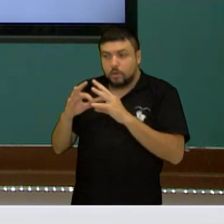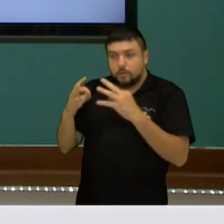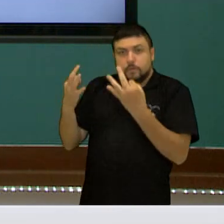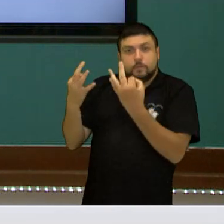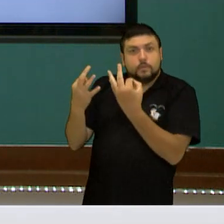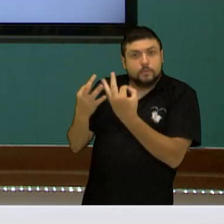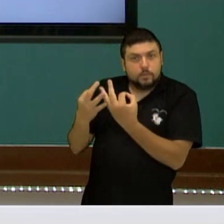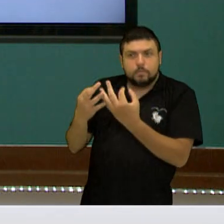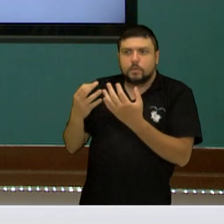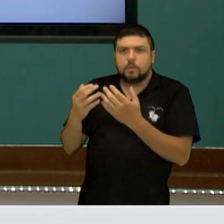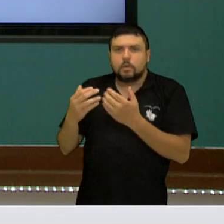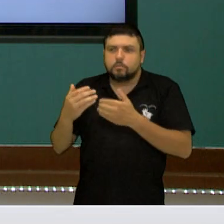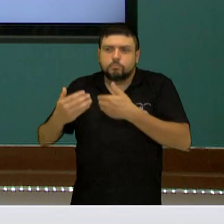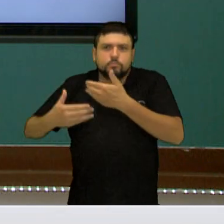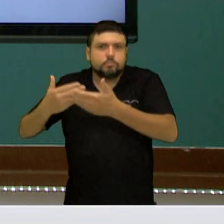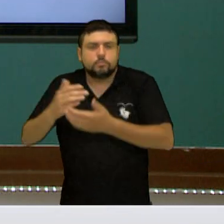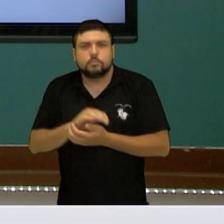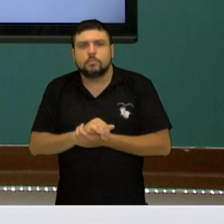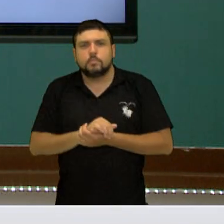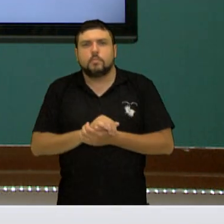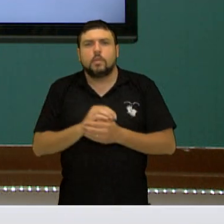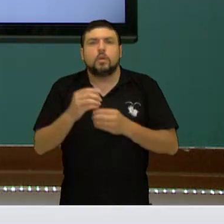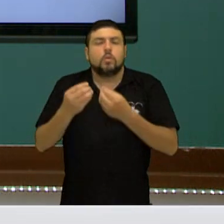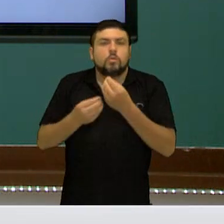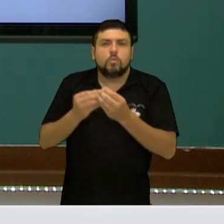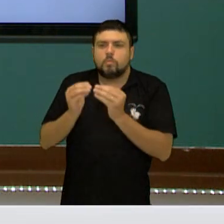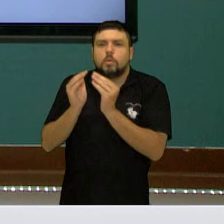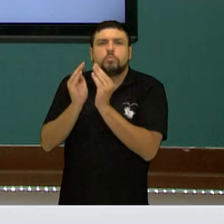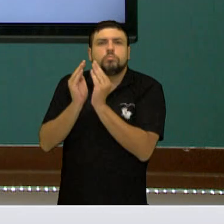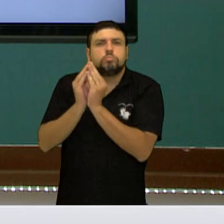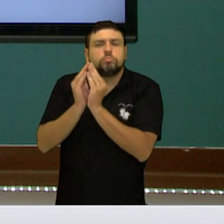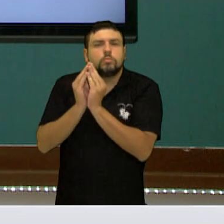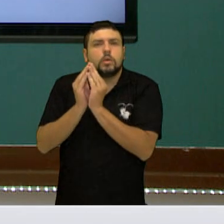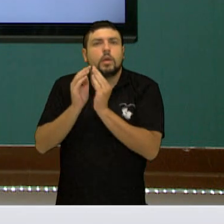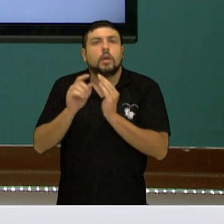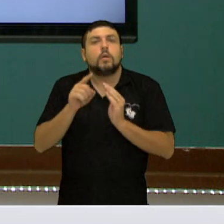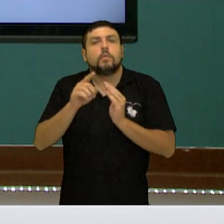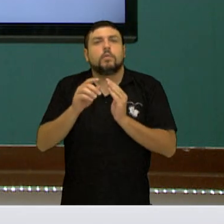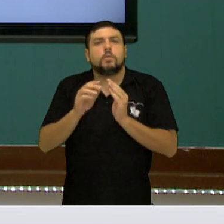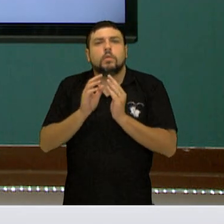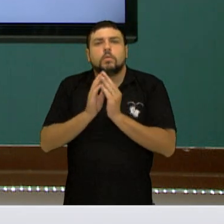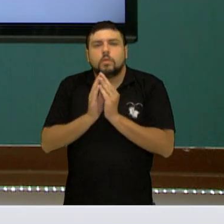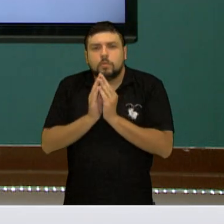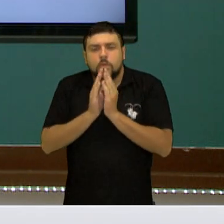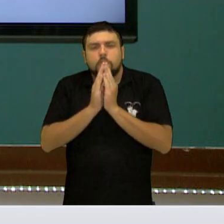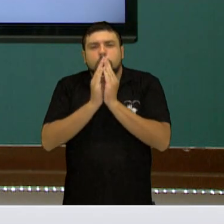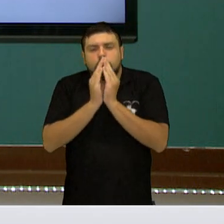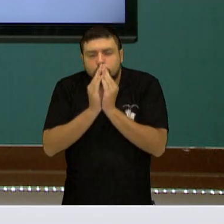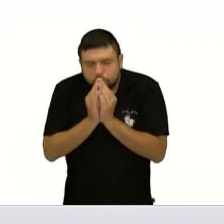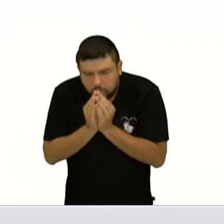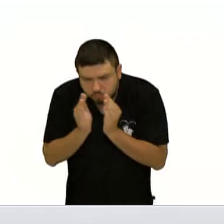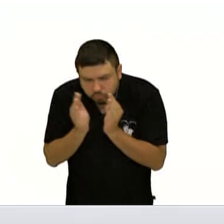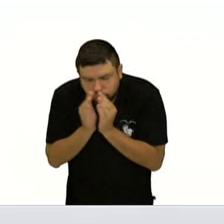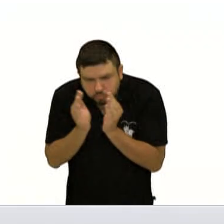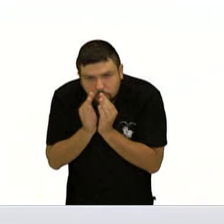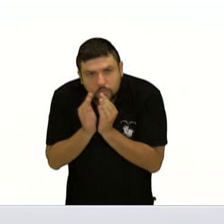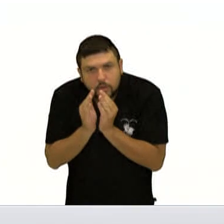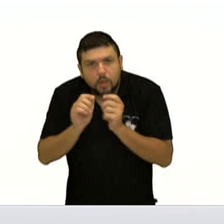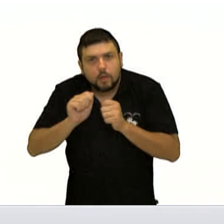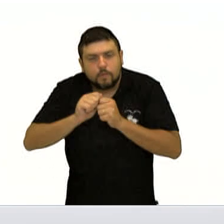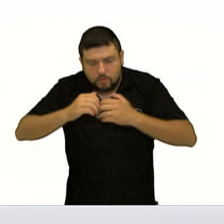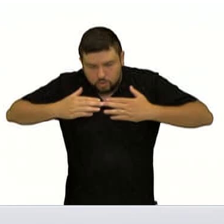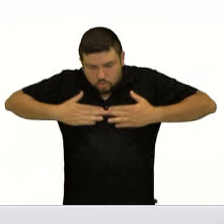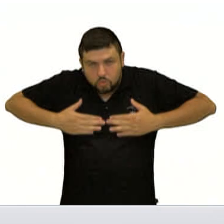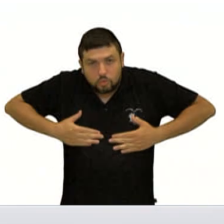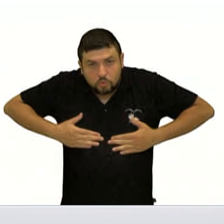Enquanto coloca as mãos em forma de concha, da mesma maneira que o olá normal, agache-se e bata a palma nessa posição. Abaixar o corpo